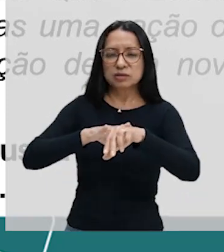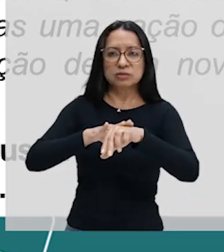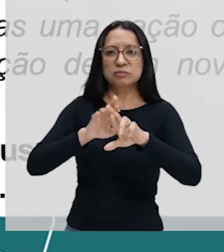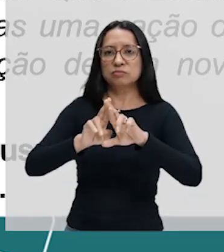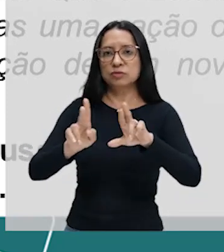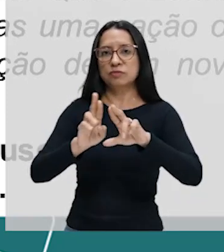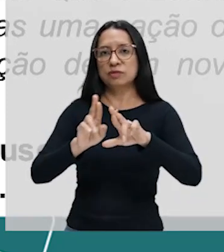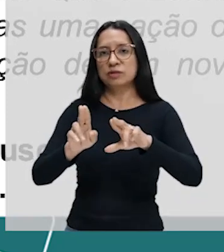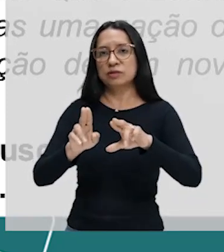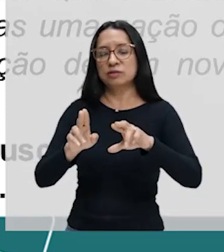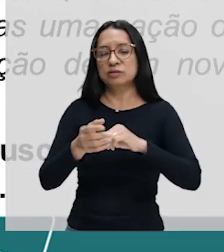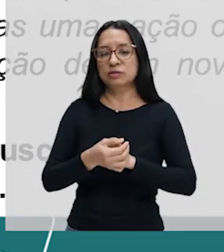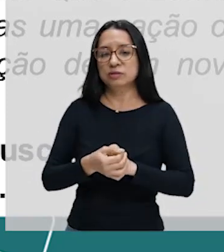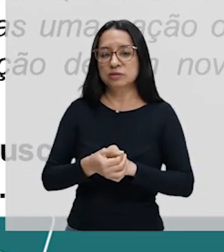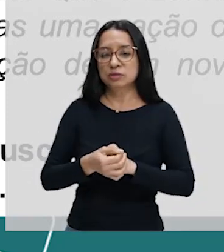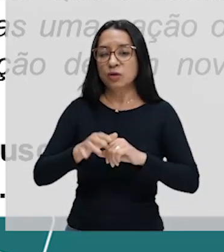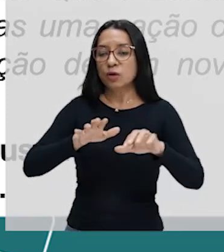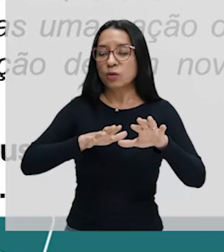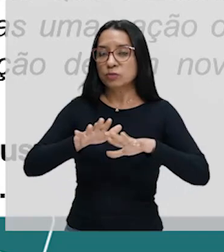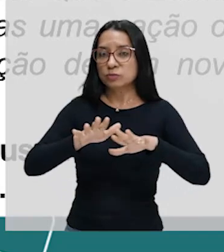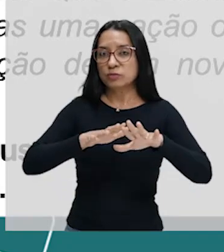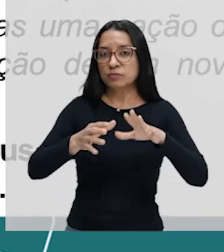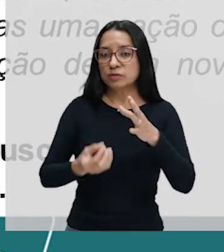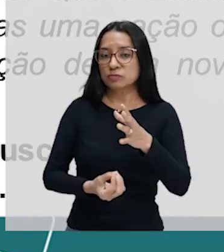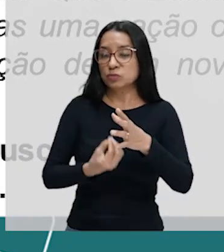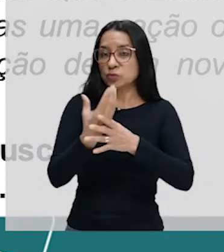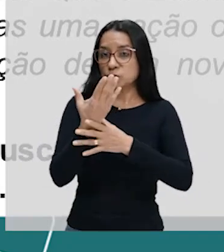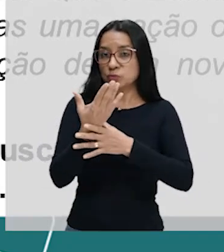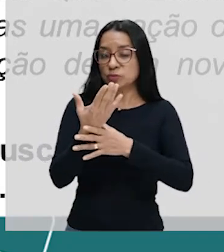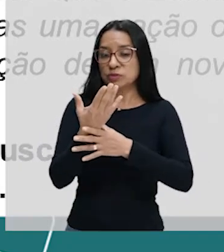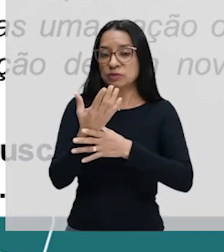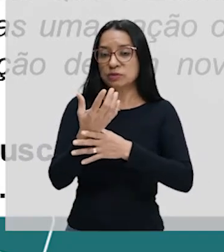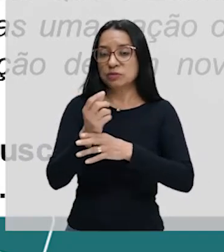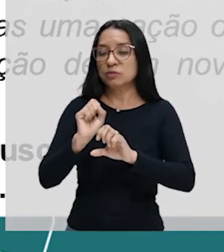diferentes. Muitas vezes os movimentos nacionalistas eles surgem com